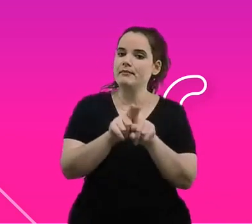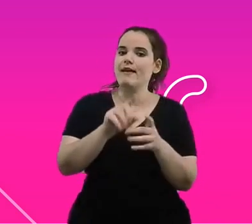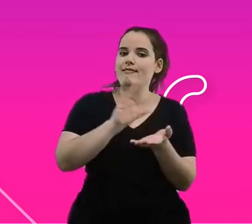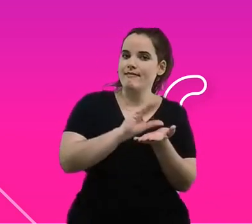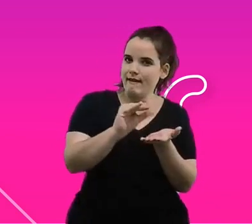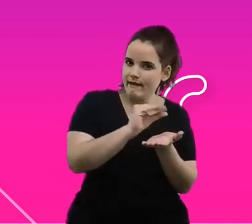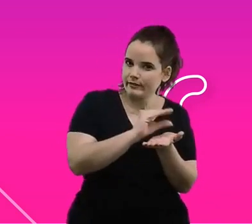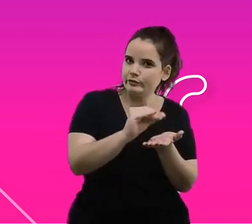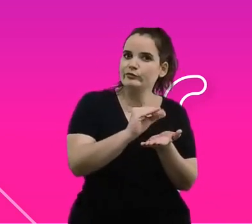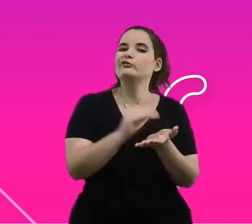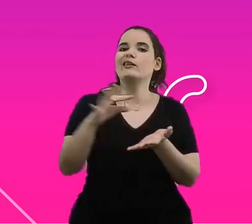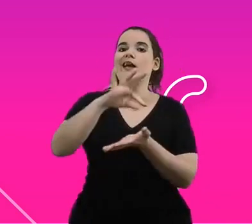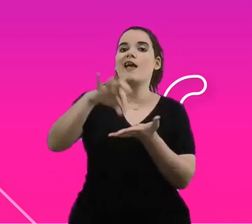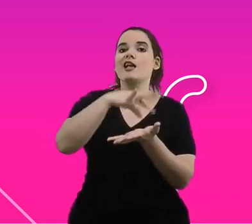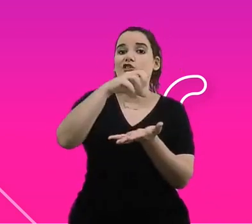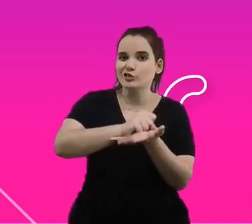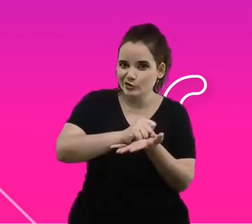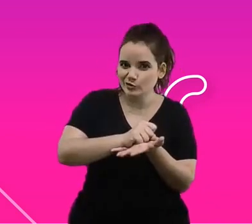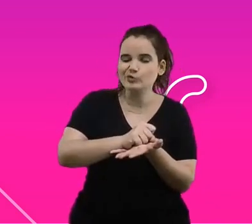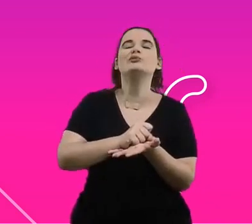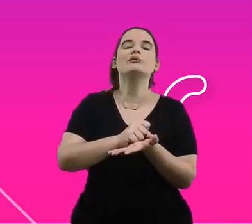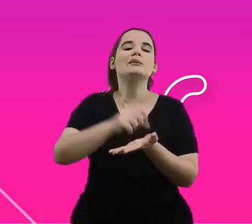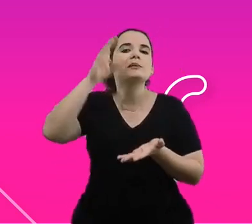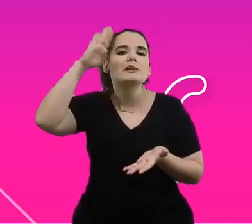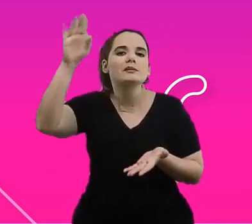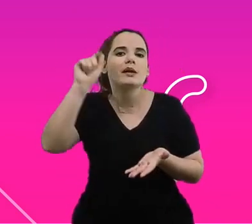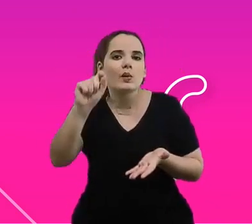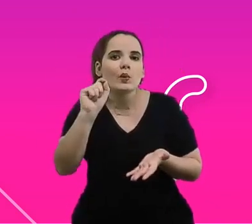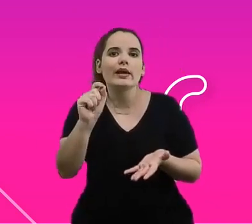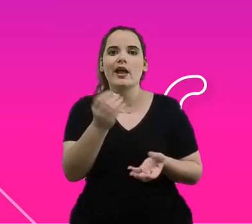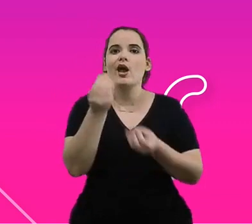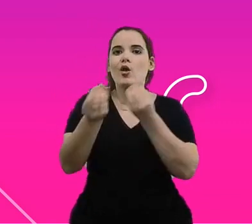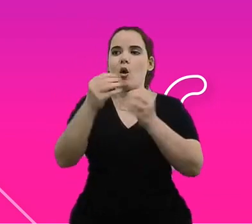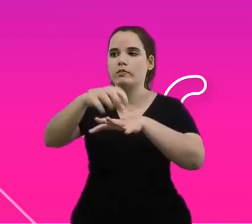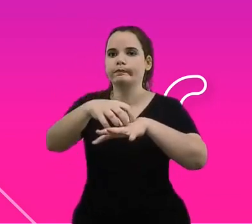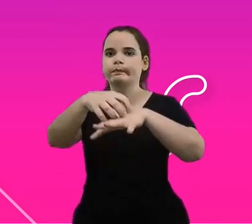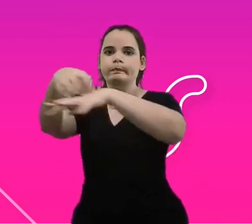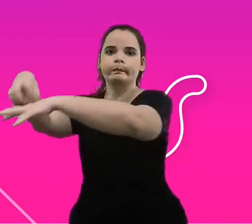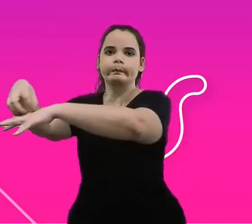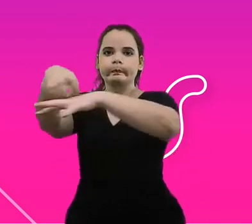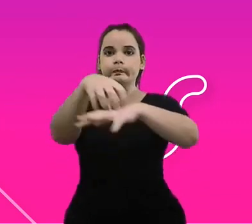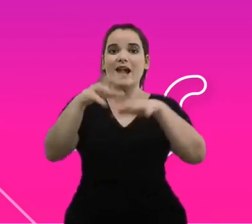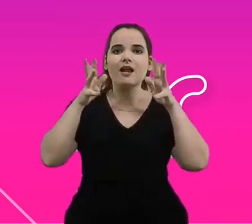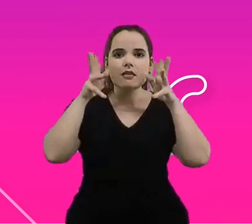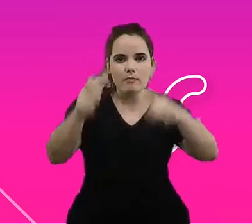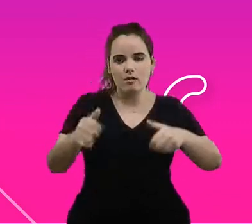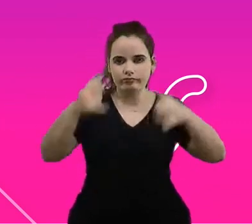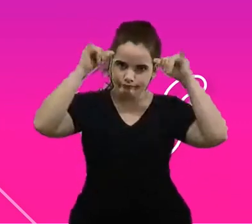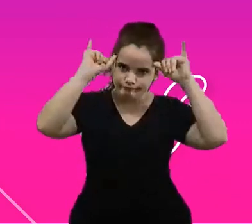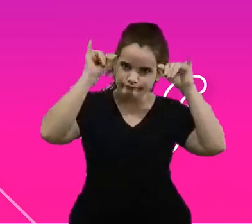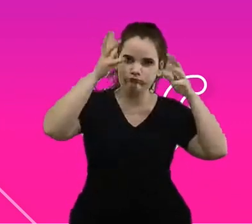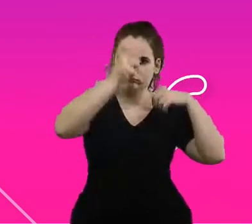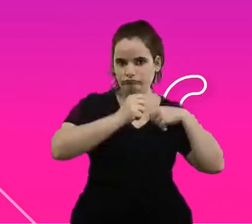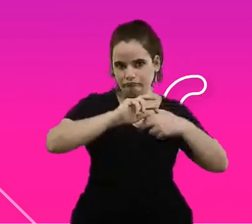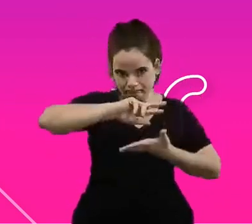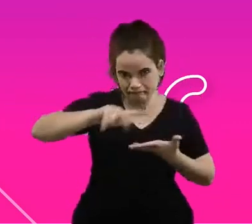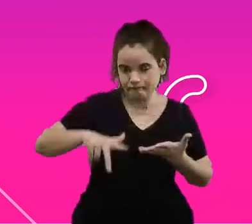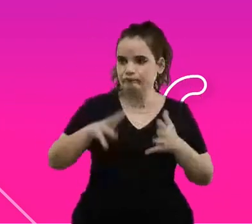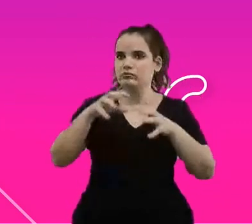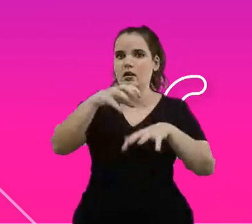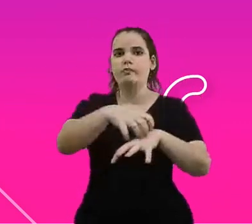que os resultados de pessoas que ele atende num projeto ou em outro estão conectados com aqueles resultados. Eu